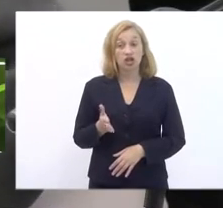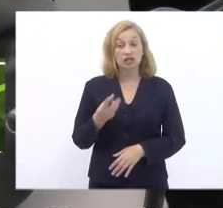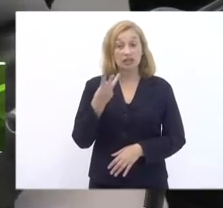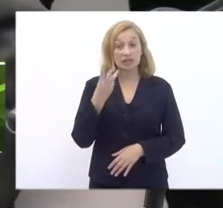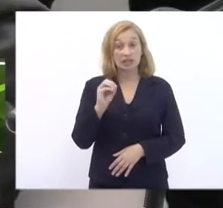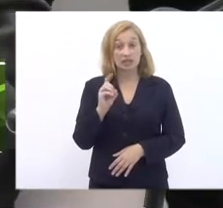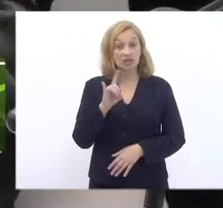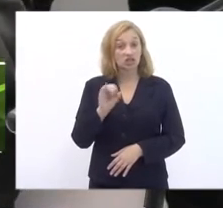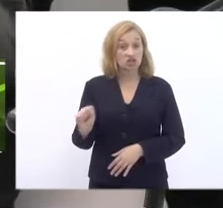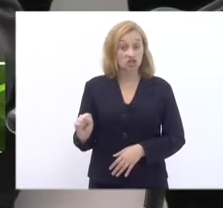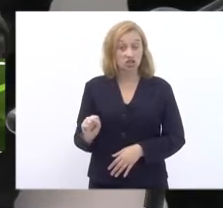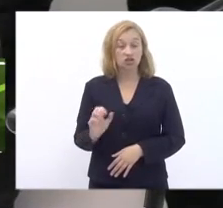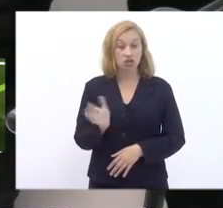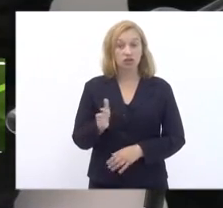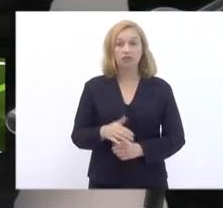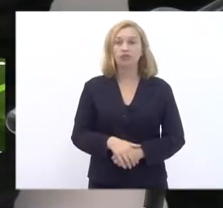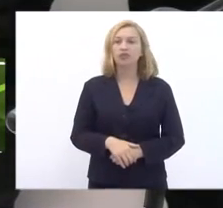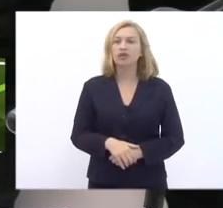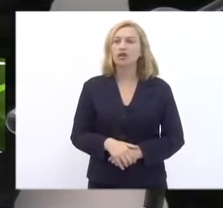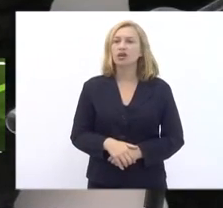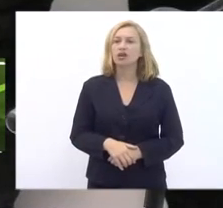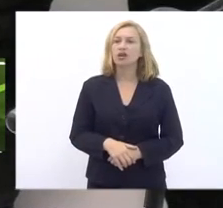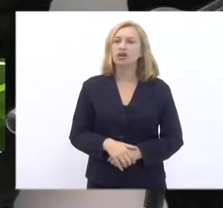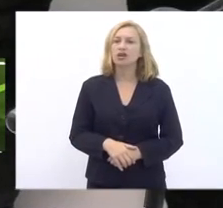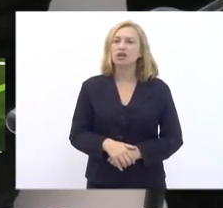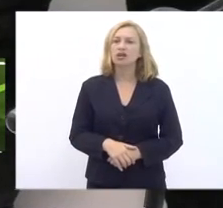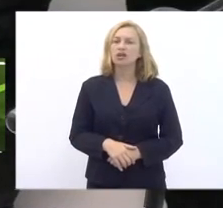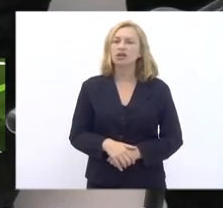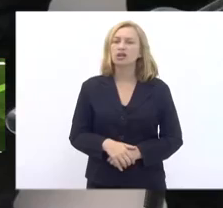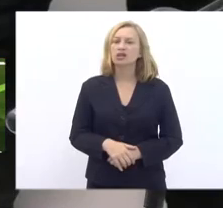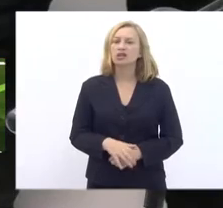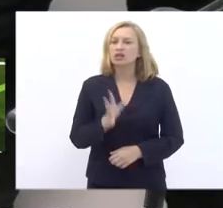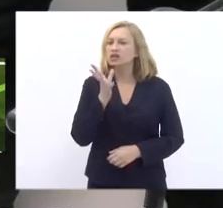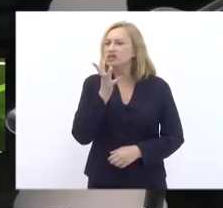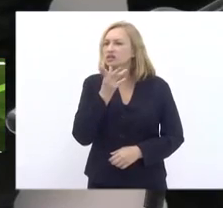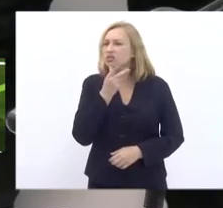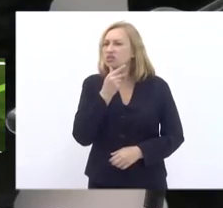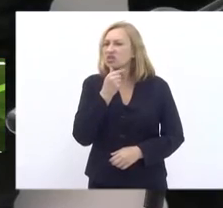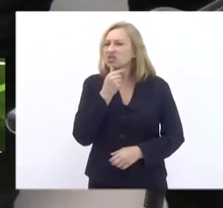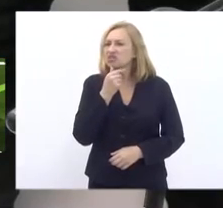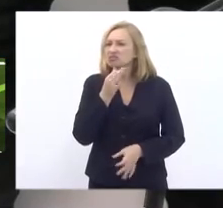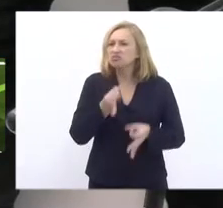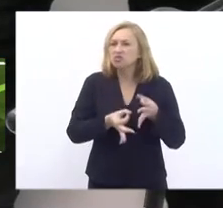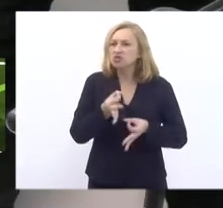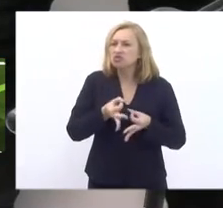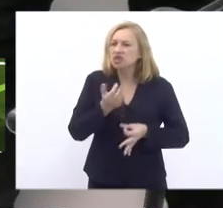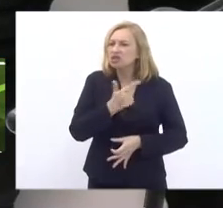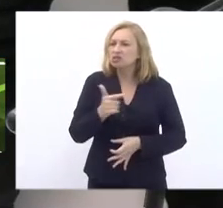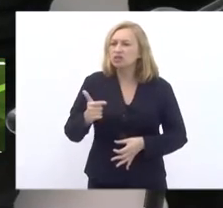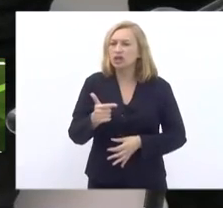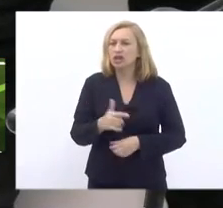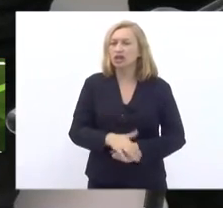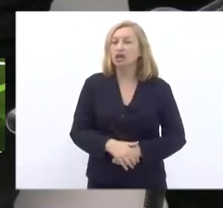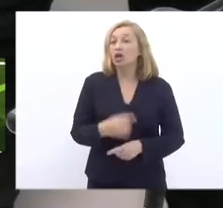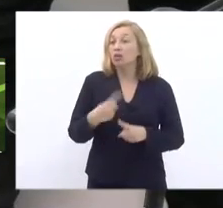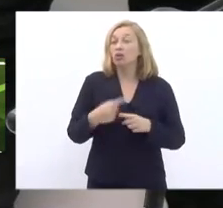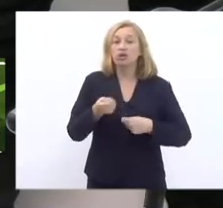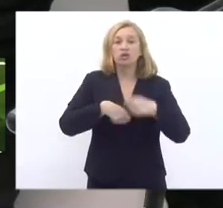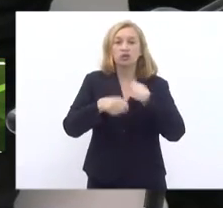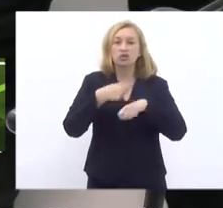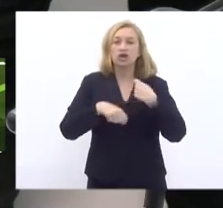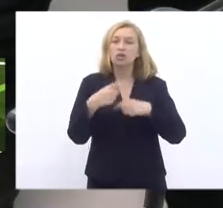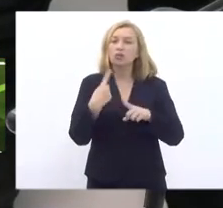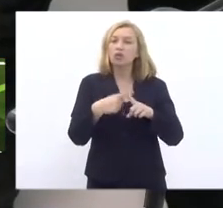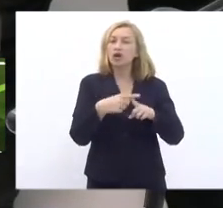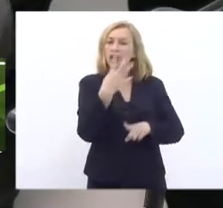dias. Né? Porque essa mora também não se justifica. Porque uma negociação, por que que era